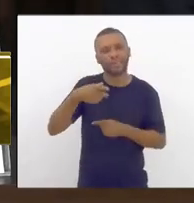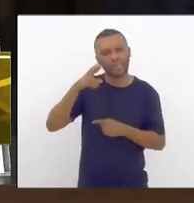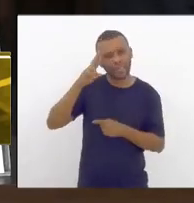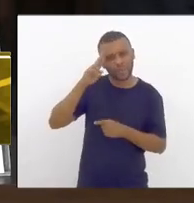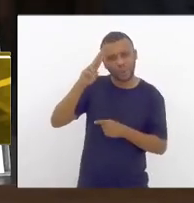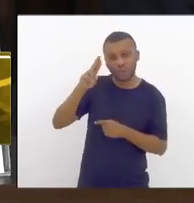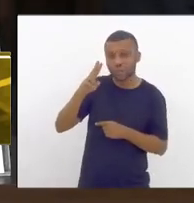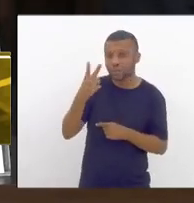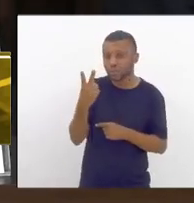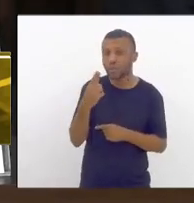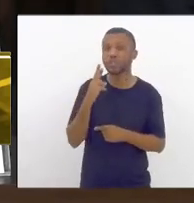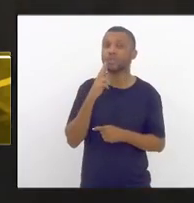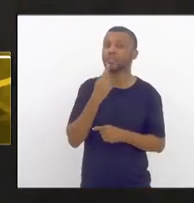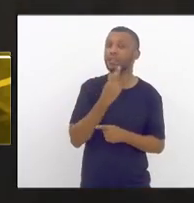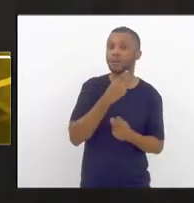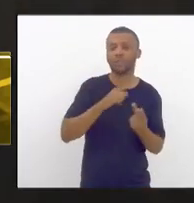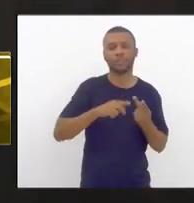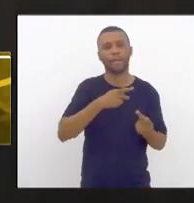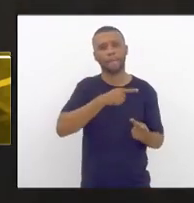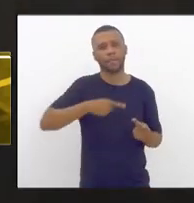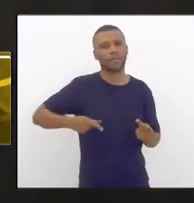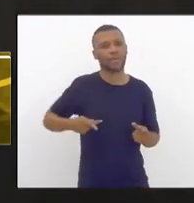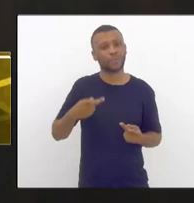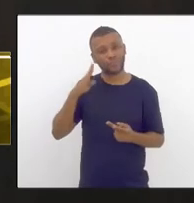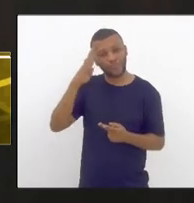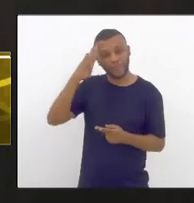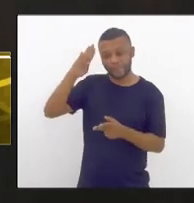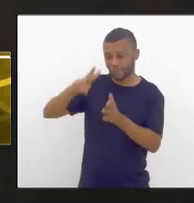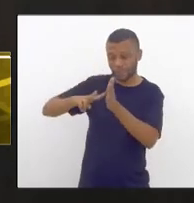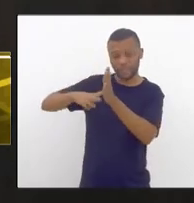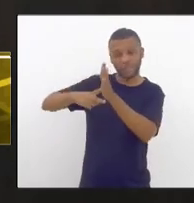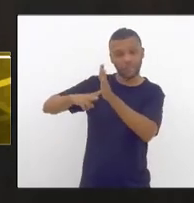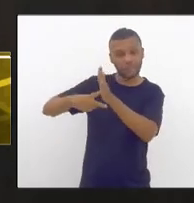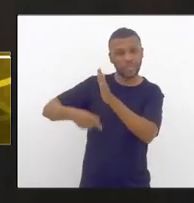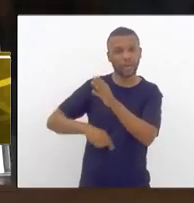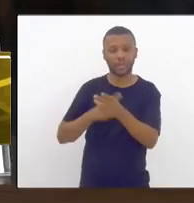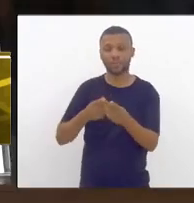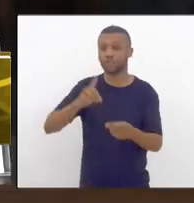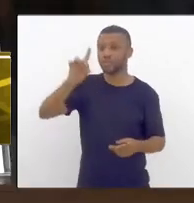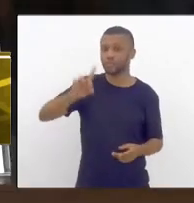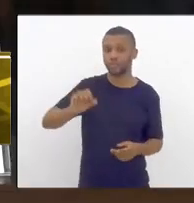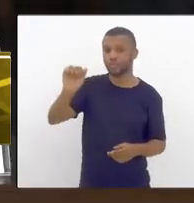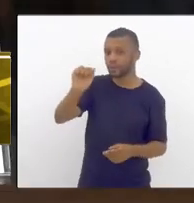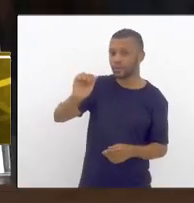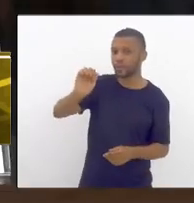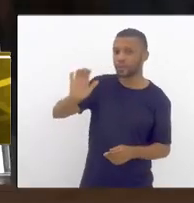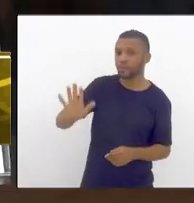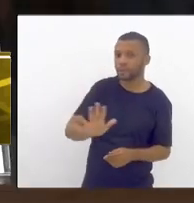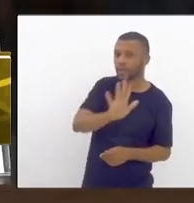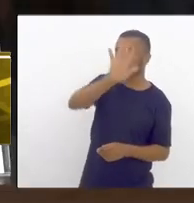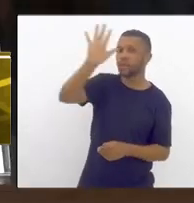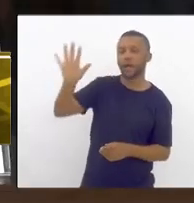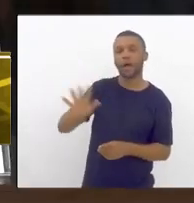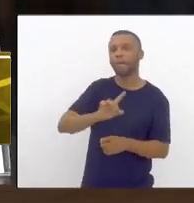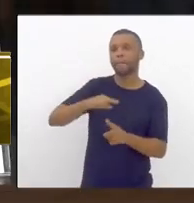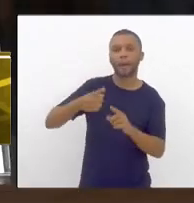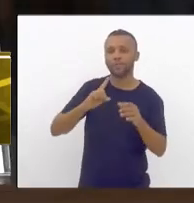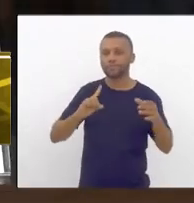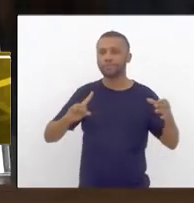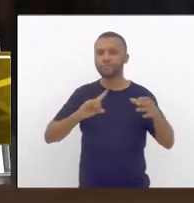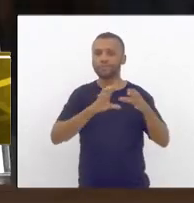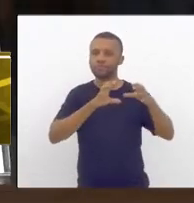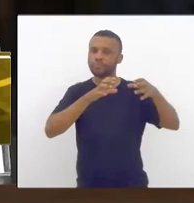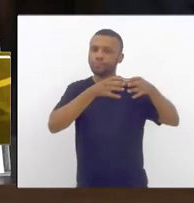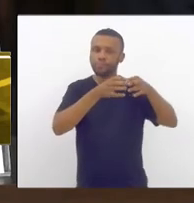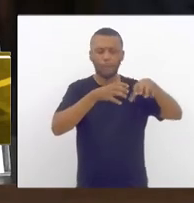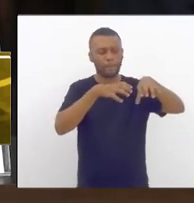restaurantes presidente de um dos maiores sindicatos diretor de uma Associação Nacional e membro de eu contei aí uns